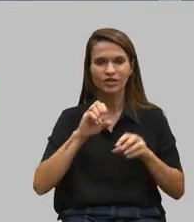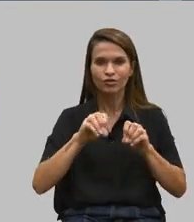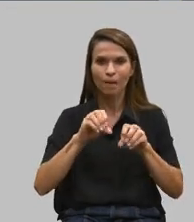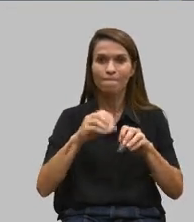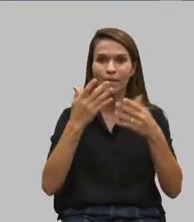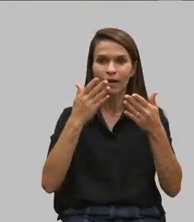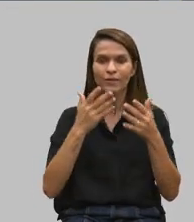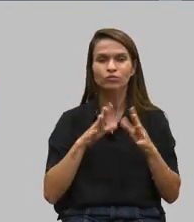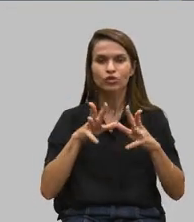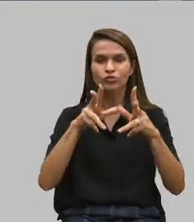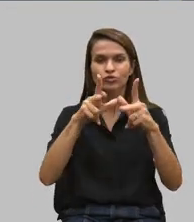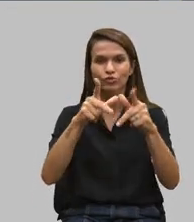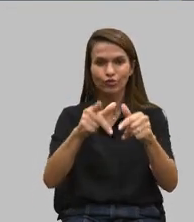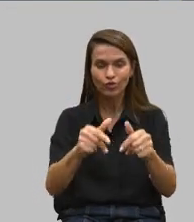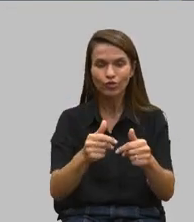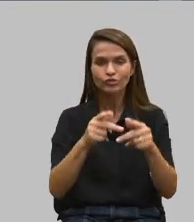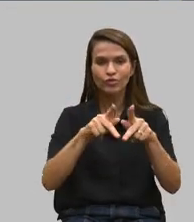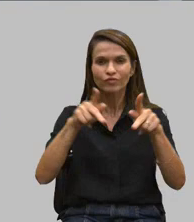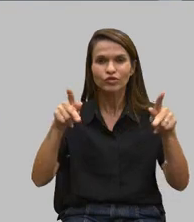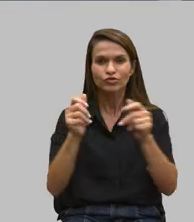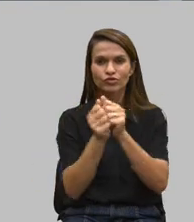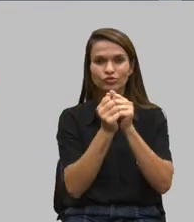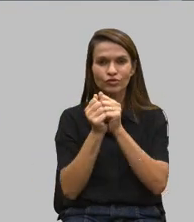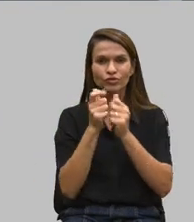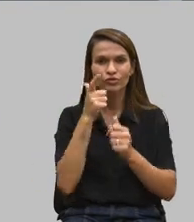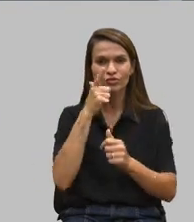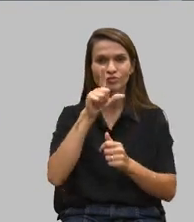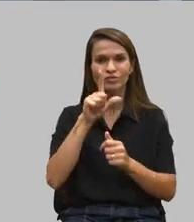você parabéns a todos os professores que juntos conseguiram aí essa